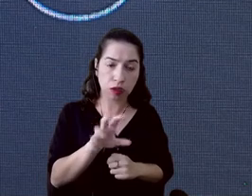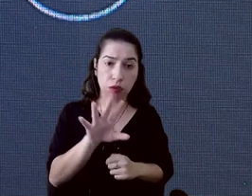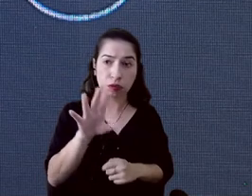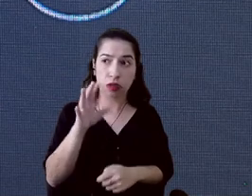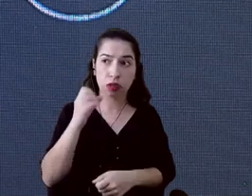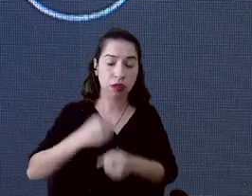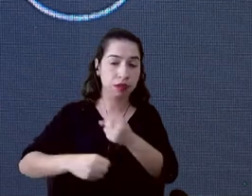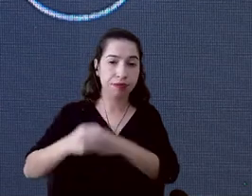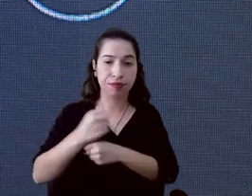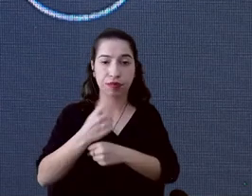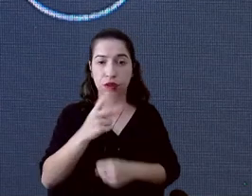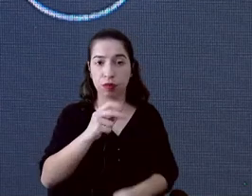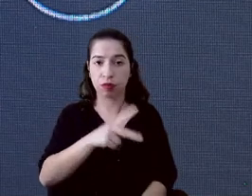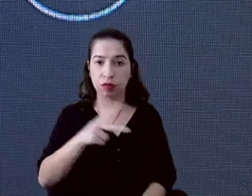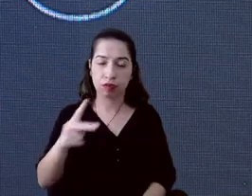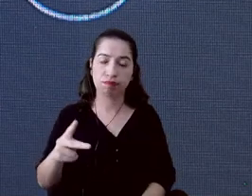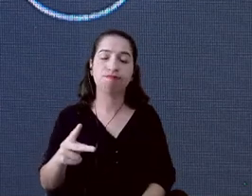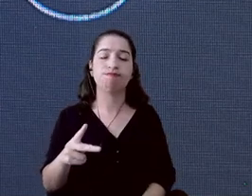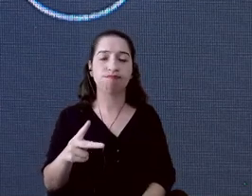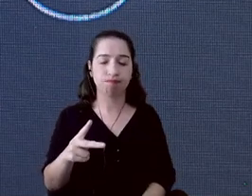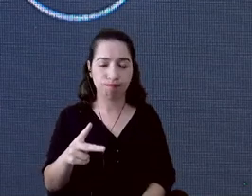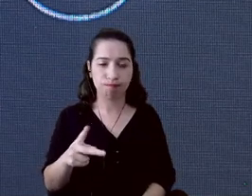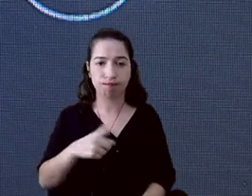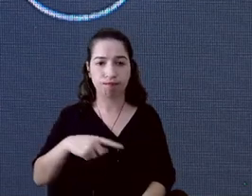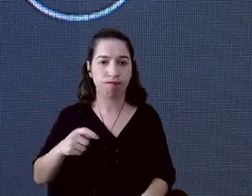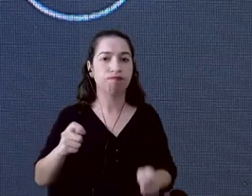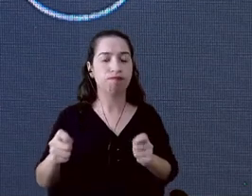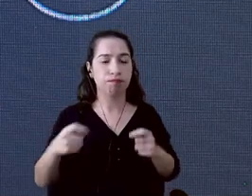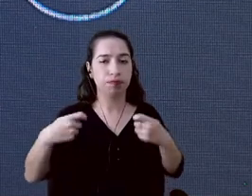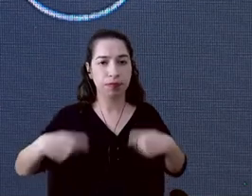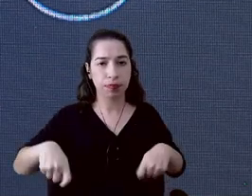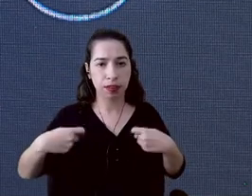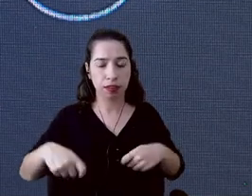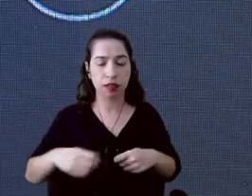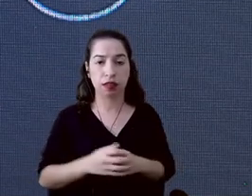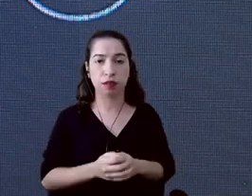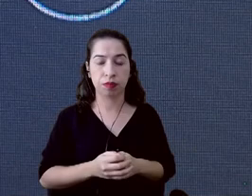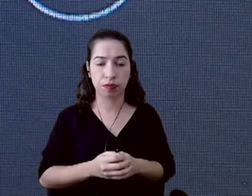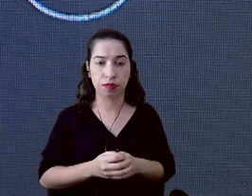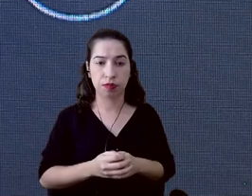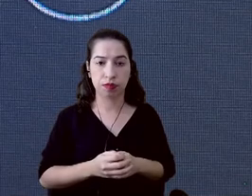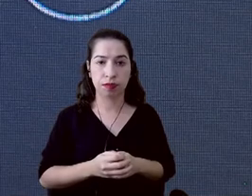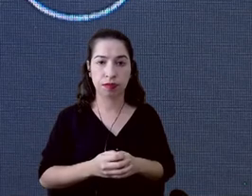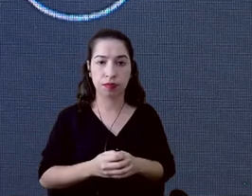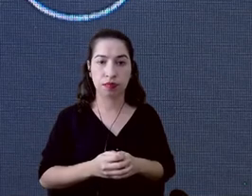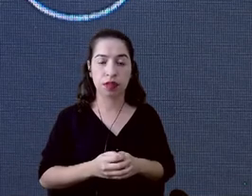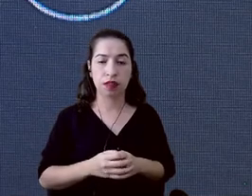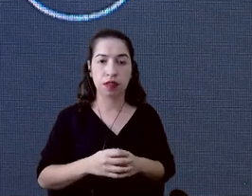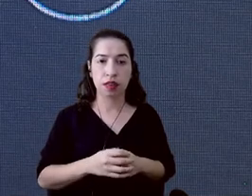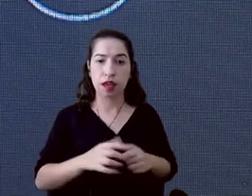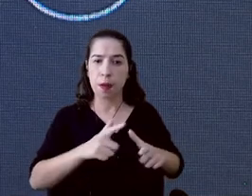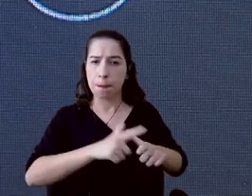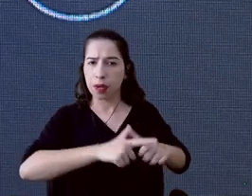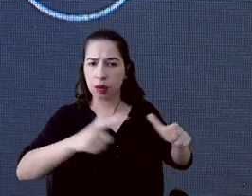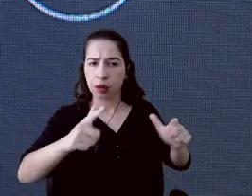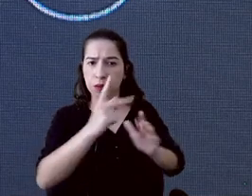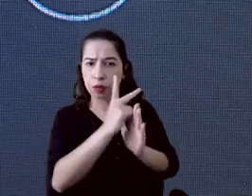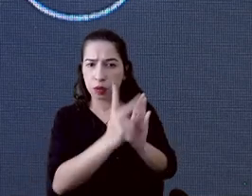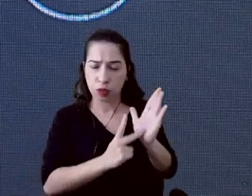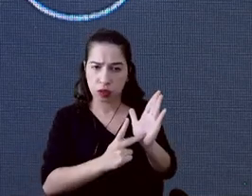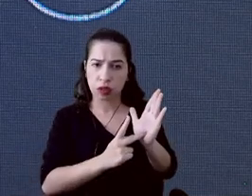a gente teve que realmente sentesar então a gente descontinuou a maioria dos projetos